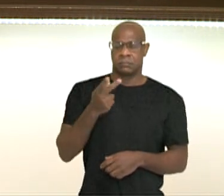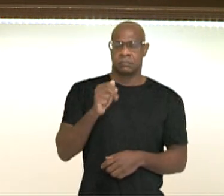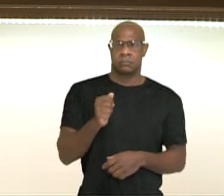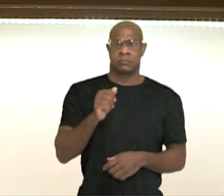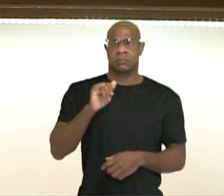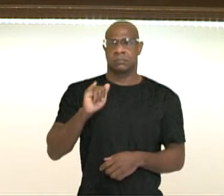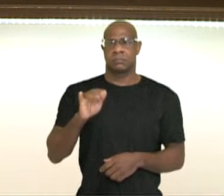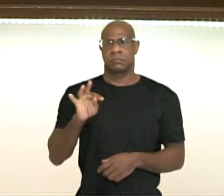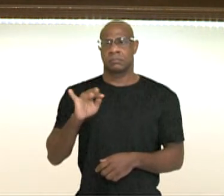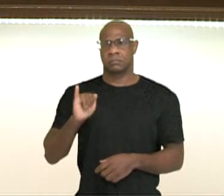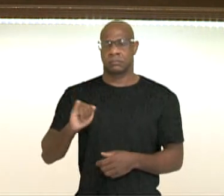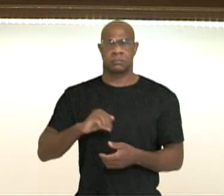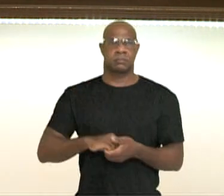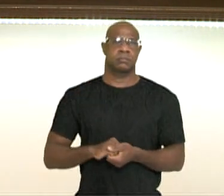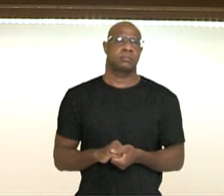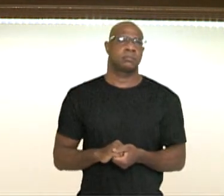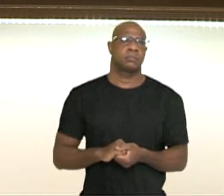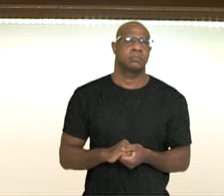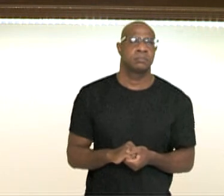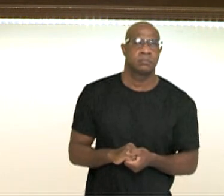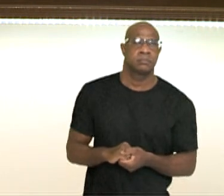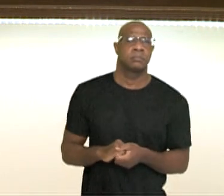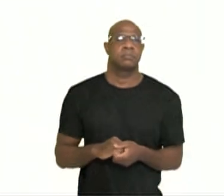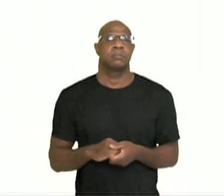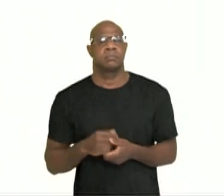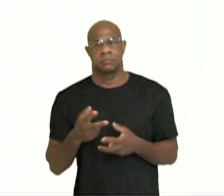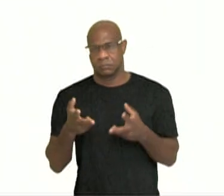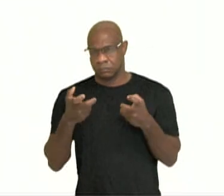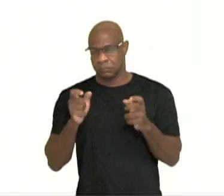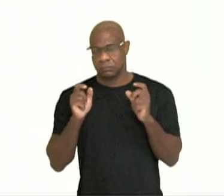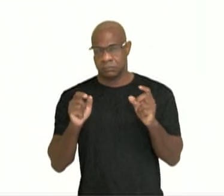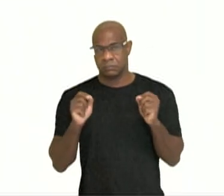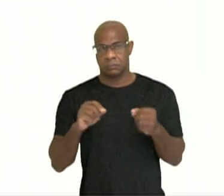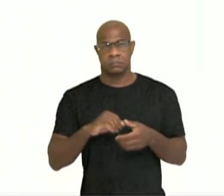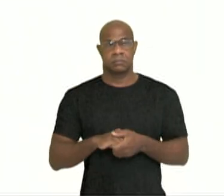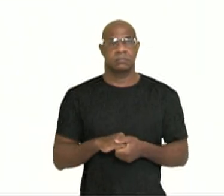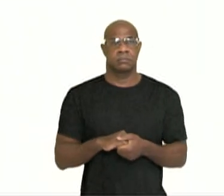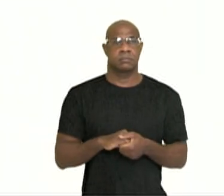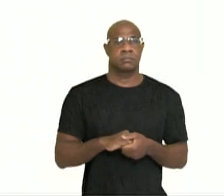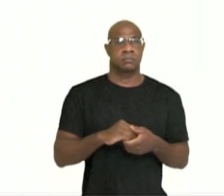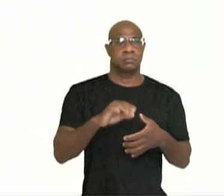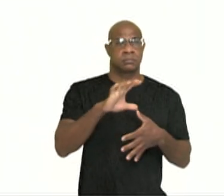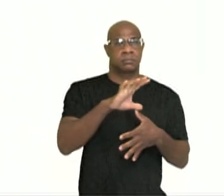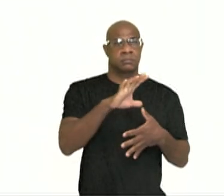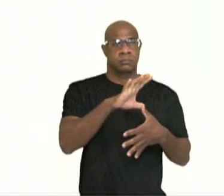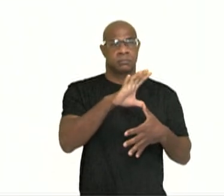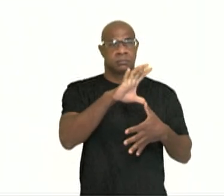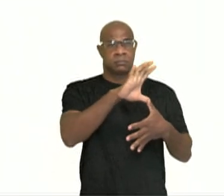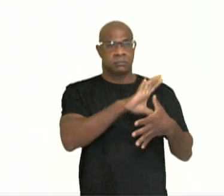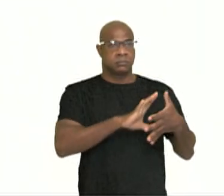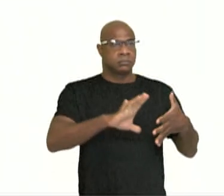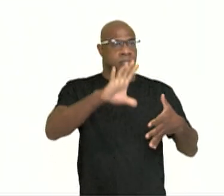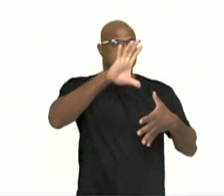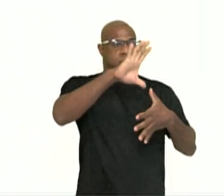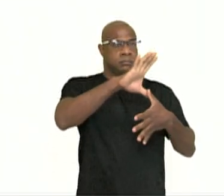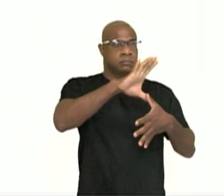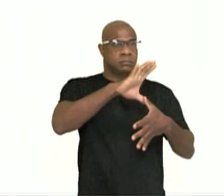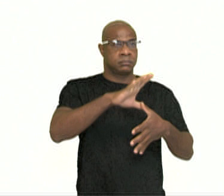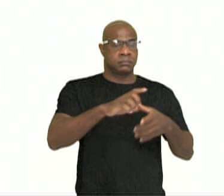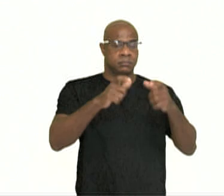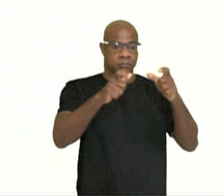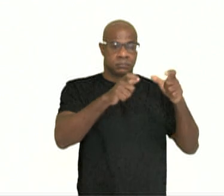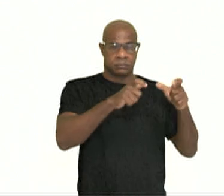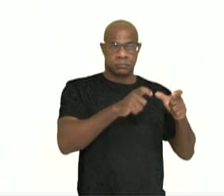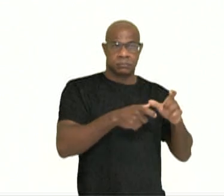líderes. Então vamos lá? A gente vai ver que o Império Colonial Espanhol era um império bastante